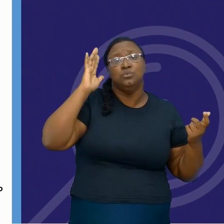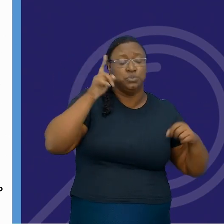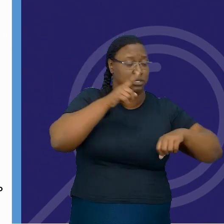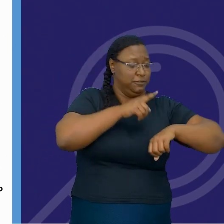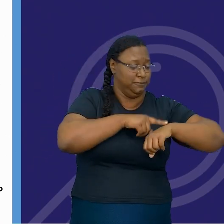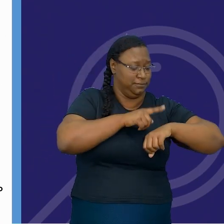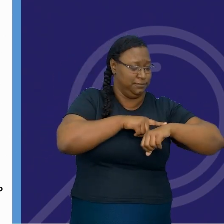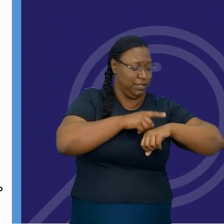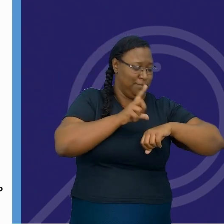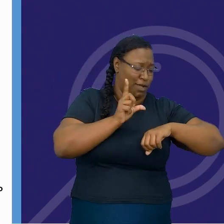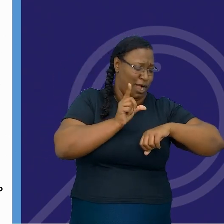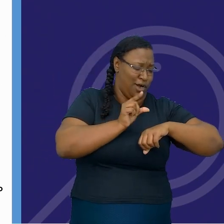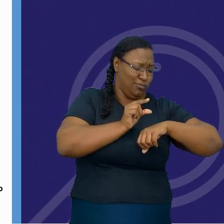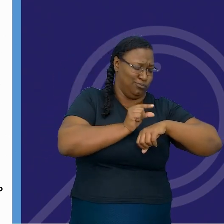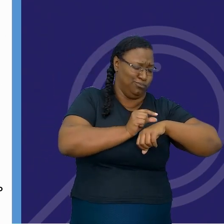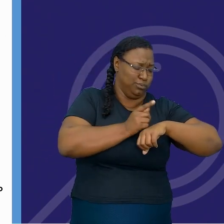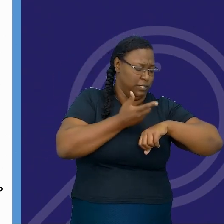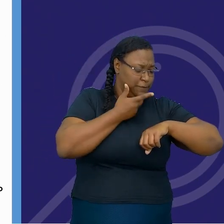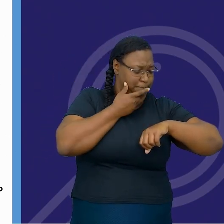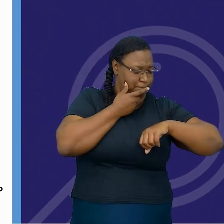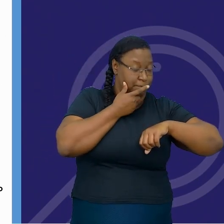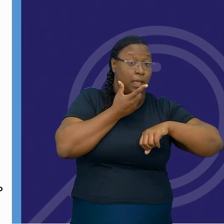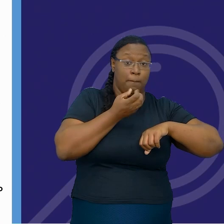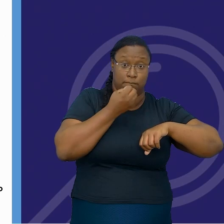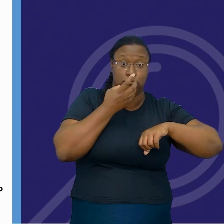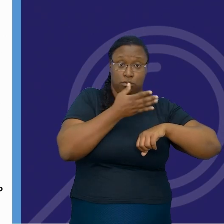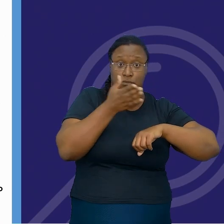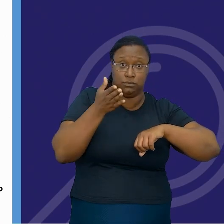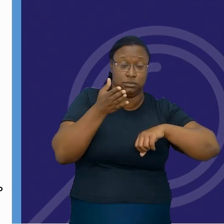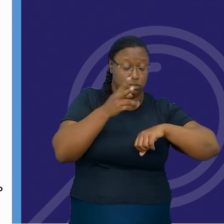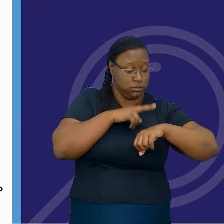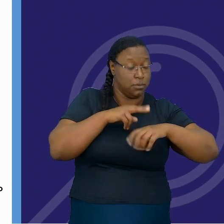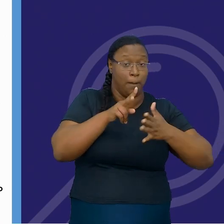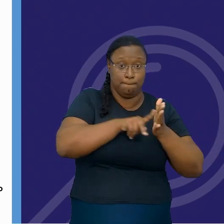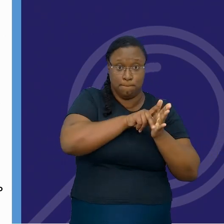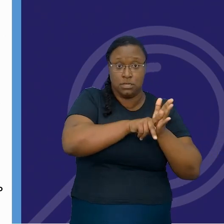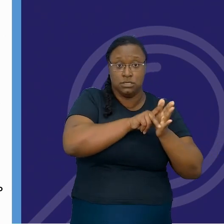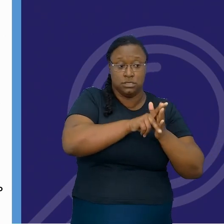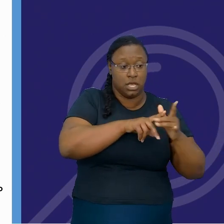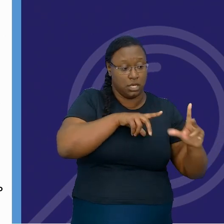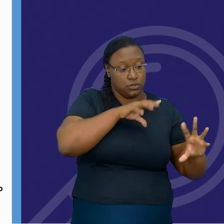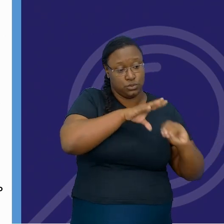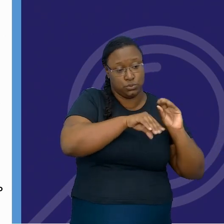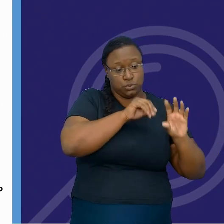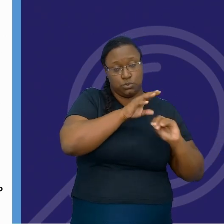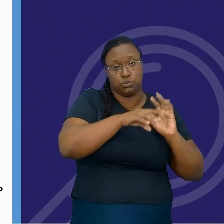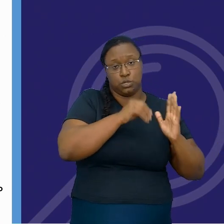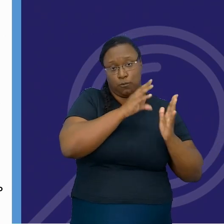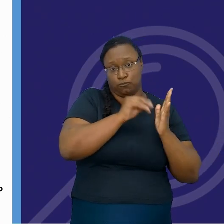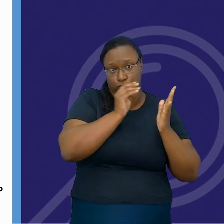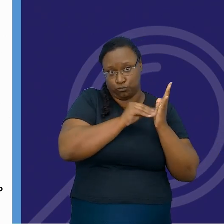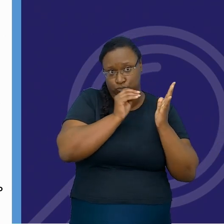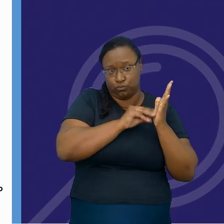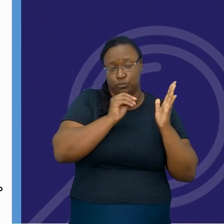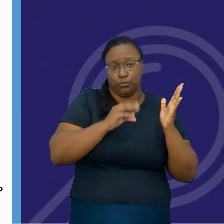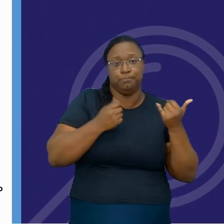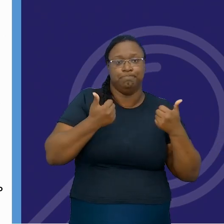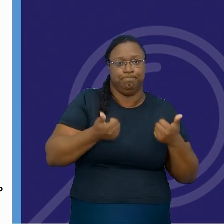muito curto, né? Mas vale a pena dar uma olhada e conseguir pegar elementos dali para trazer para a aula